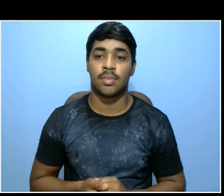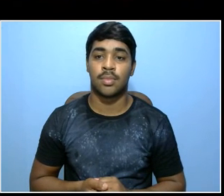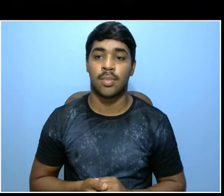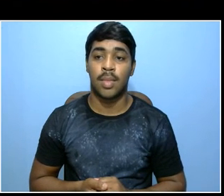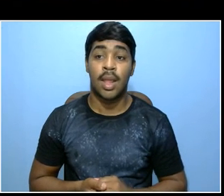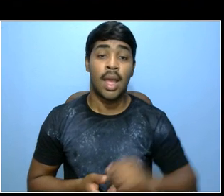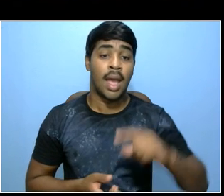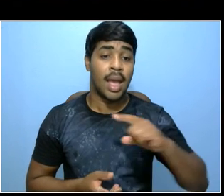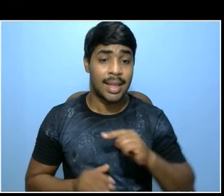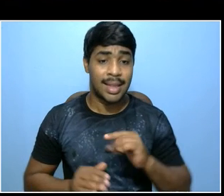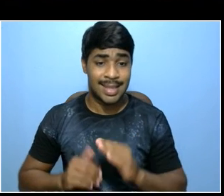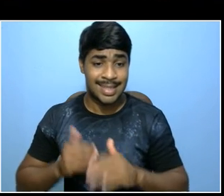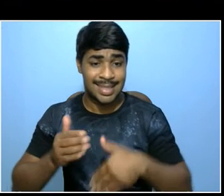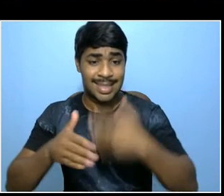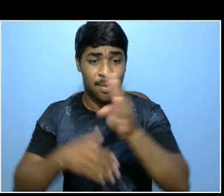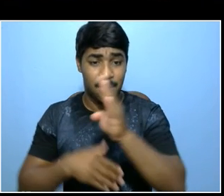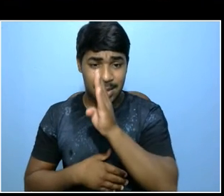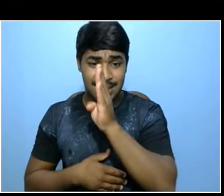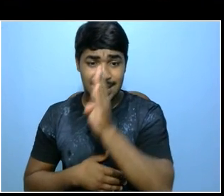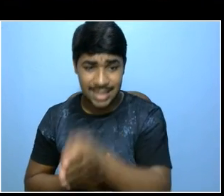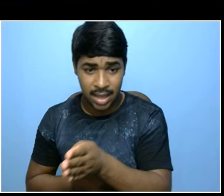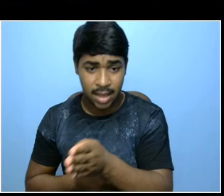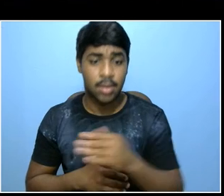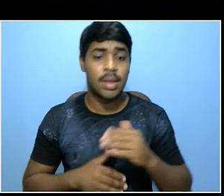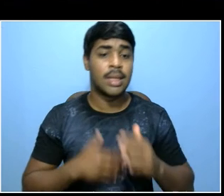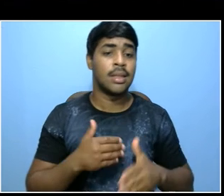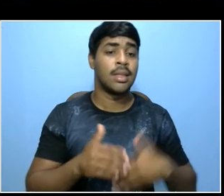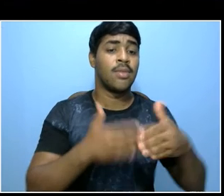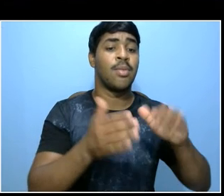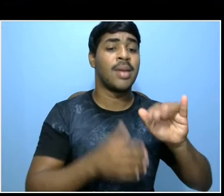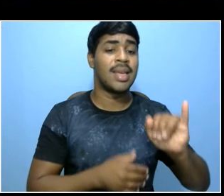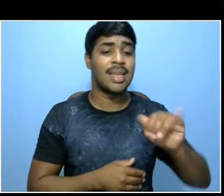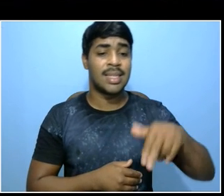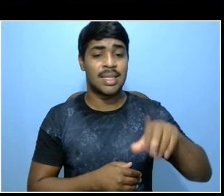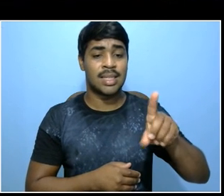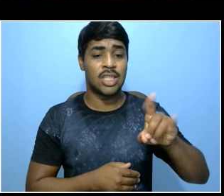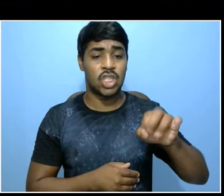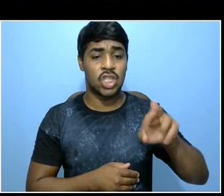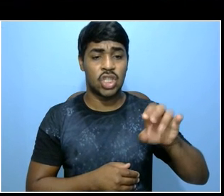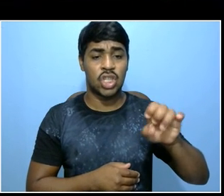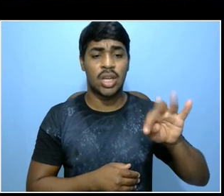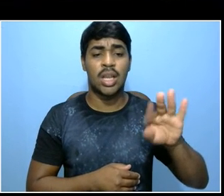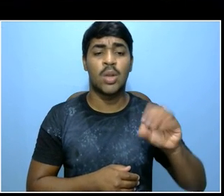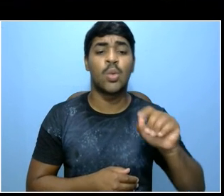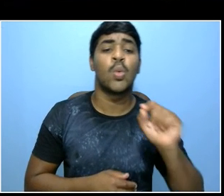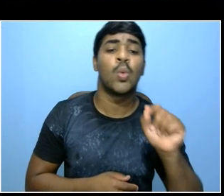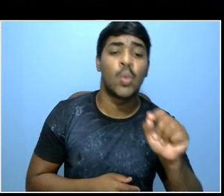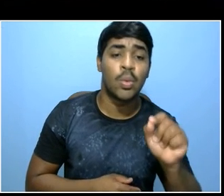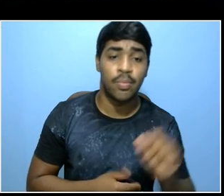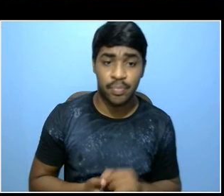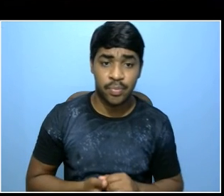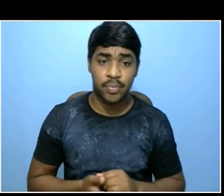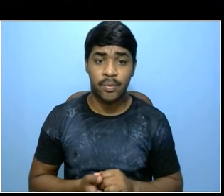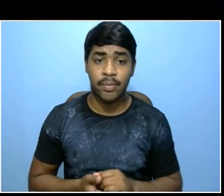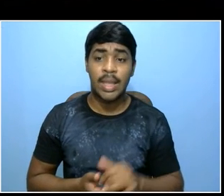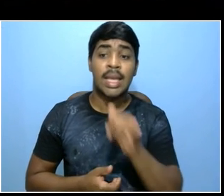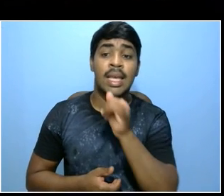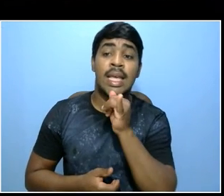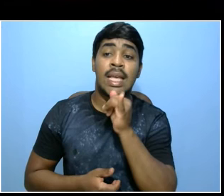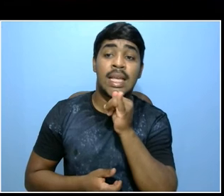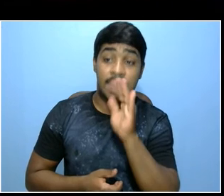direto e o desenvolvimento indireto? Quando a gente fala desenvolvimento direto, é quando o indivíduo ele já vai nascer muito